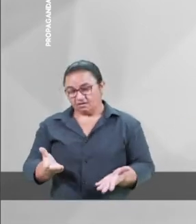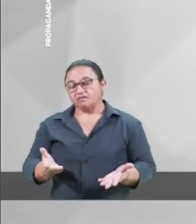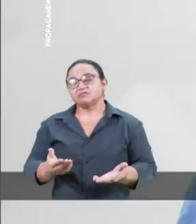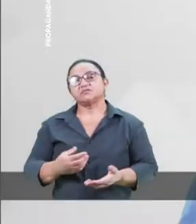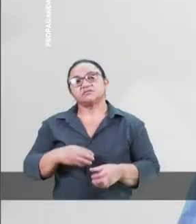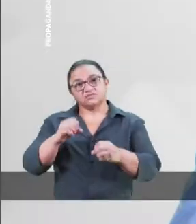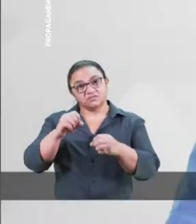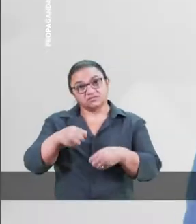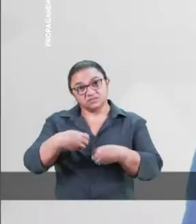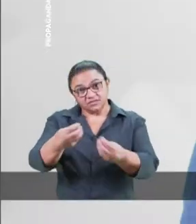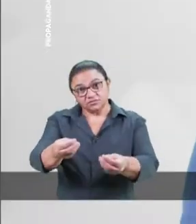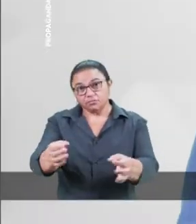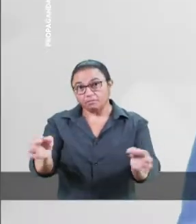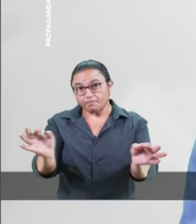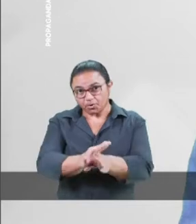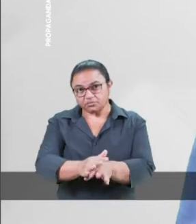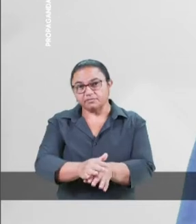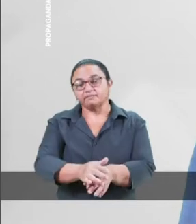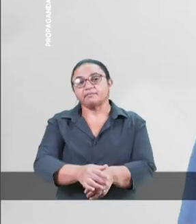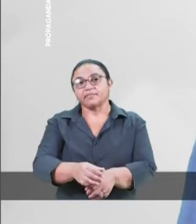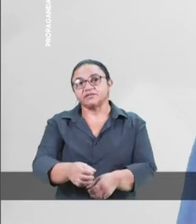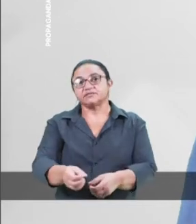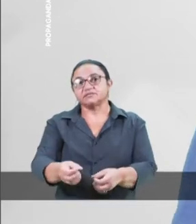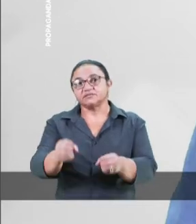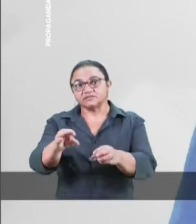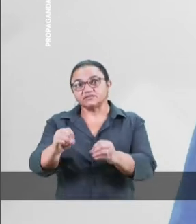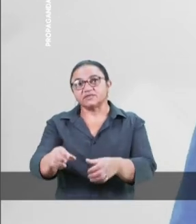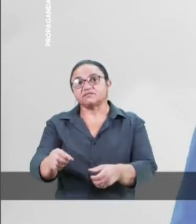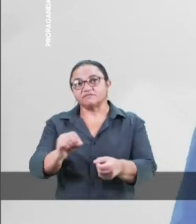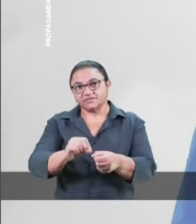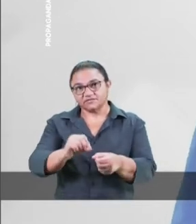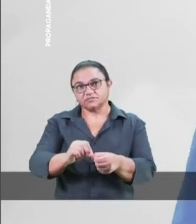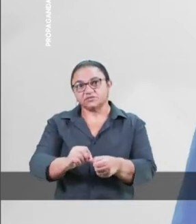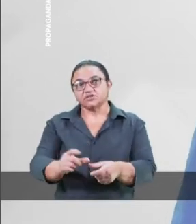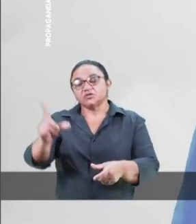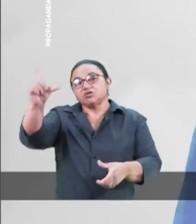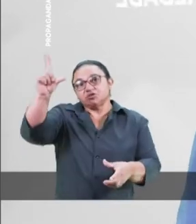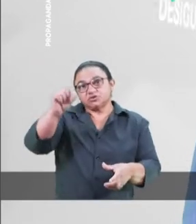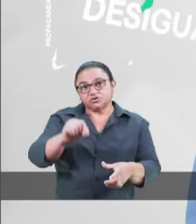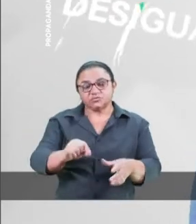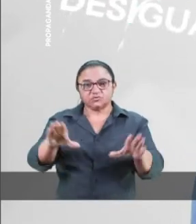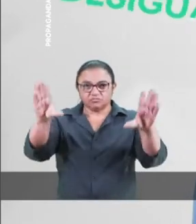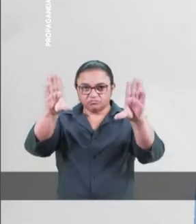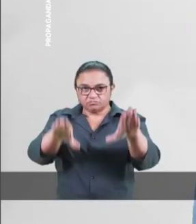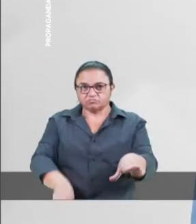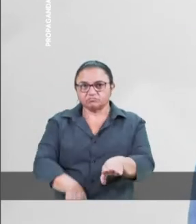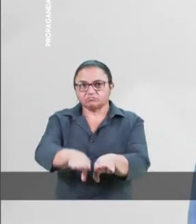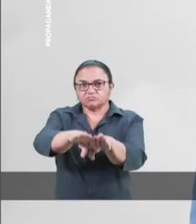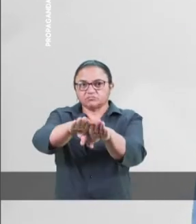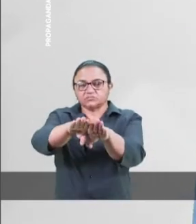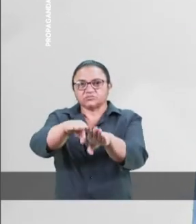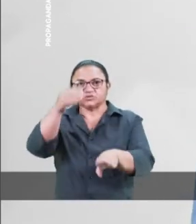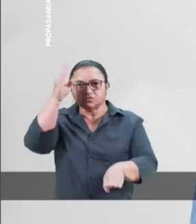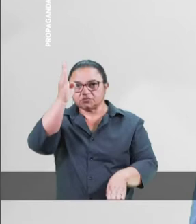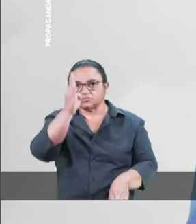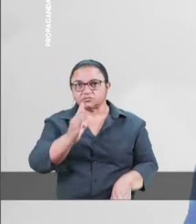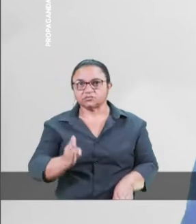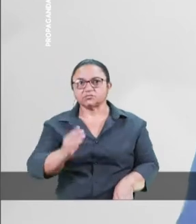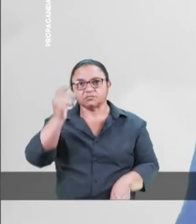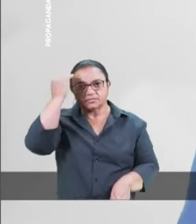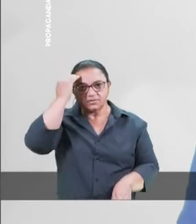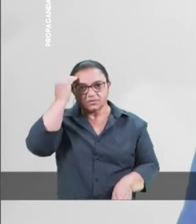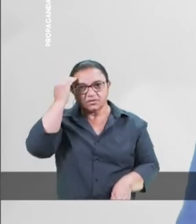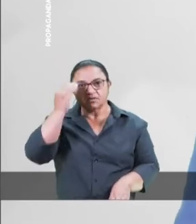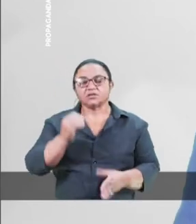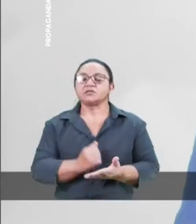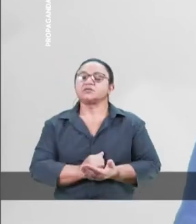cidades do Brasil. E é assim, ensinando a pescar, não apenas dando peixe, que nós queremos diminuir a desigualdade